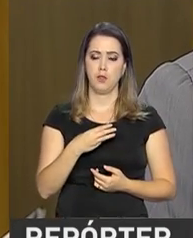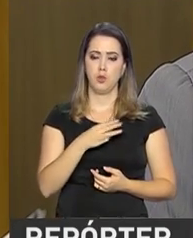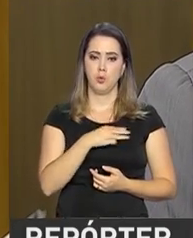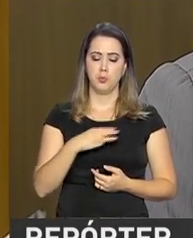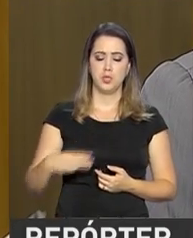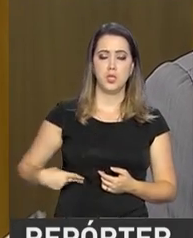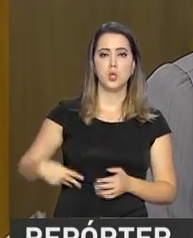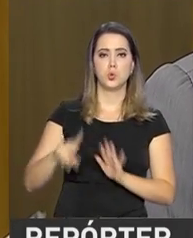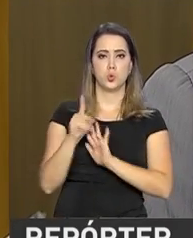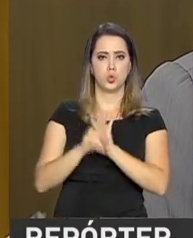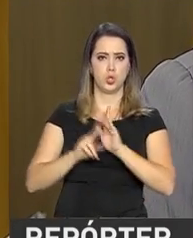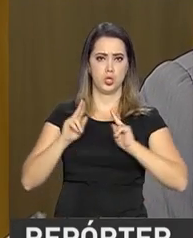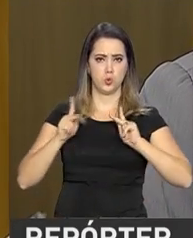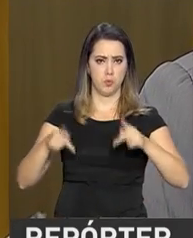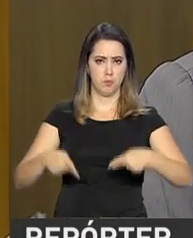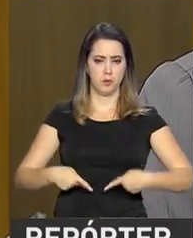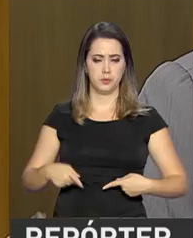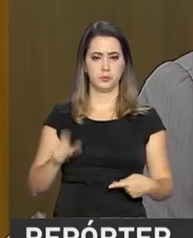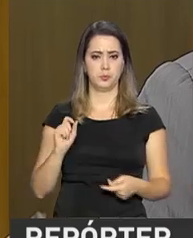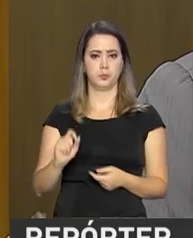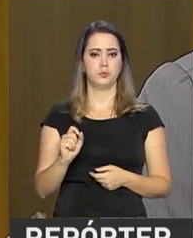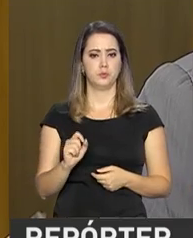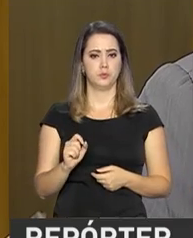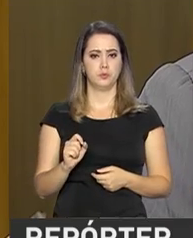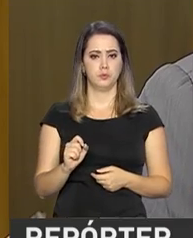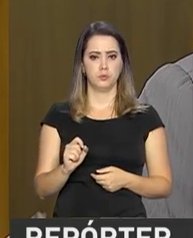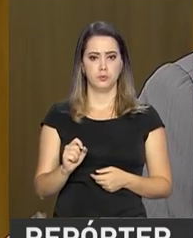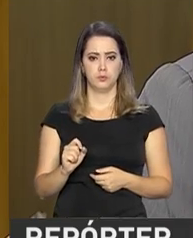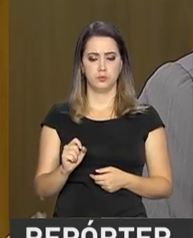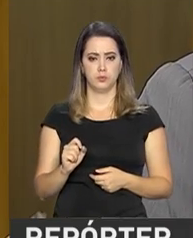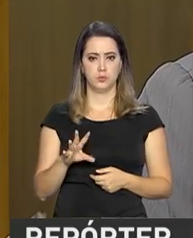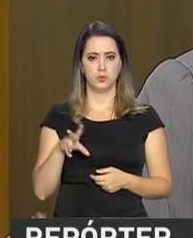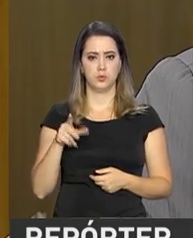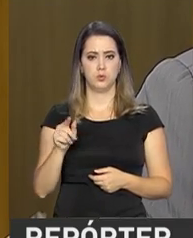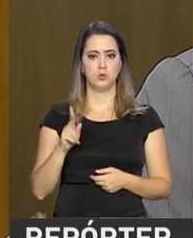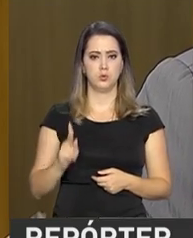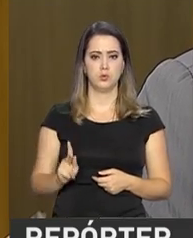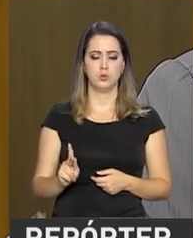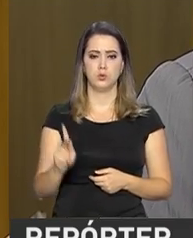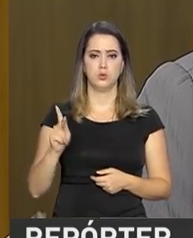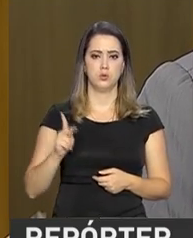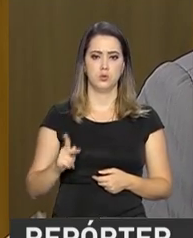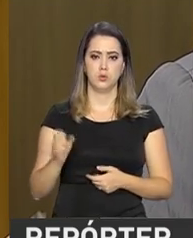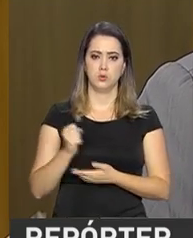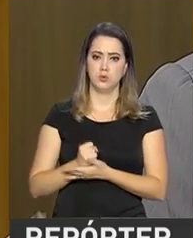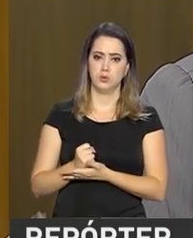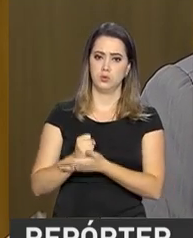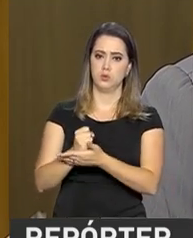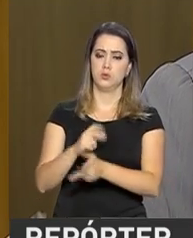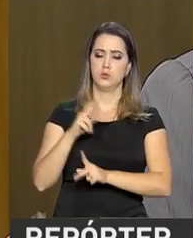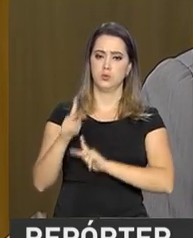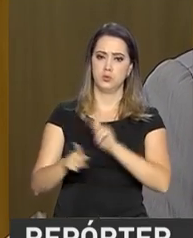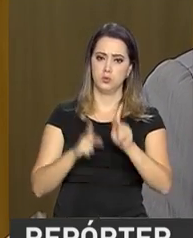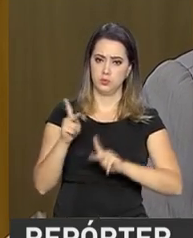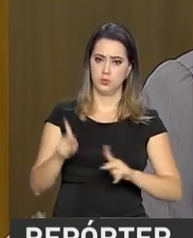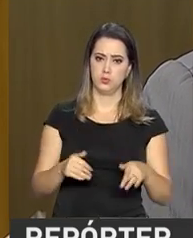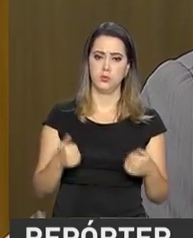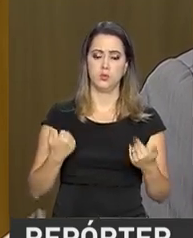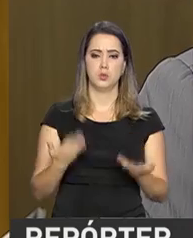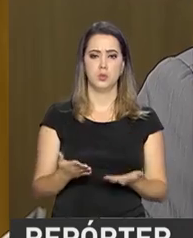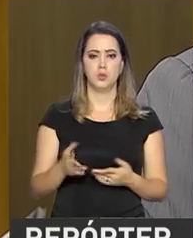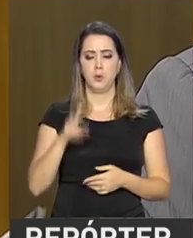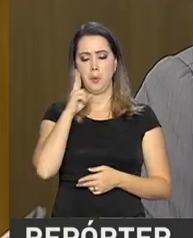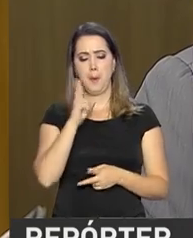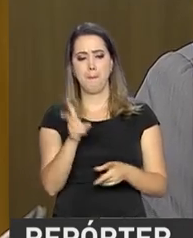rocha será realmente é a todo o momento à disposição da dupla na ação e no